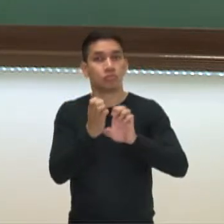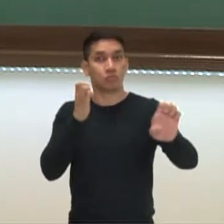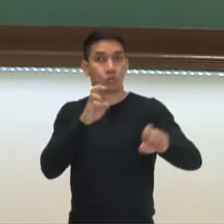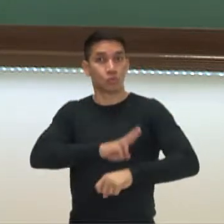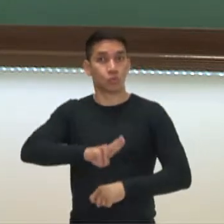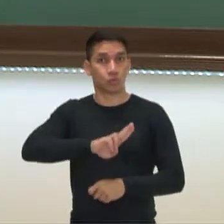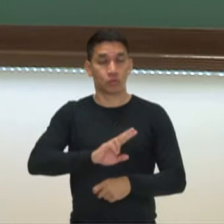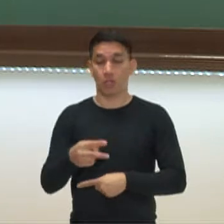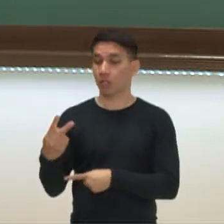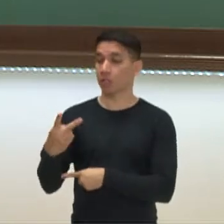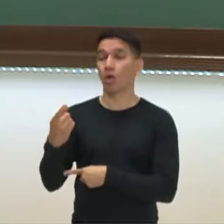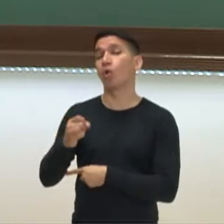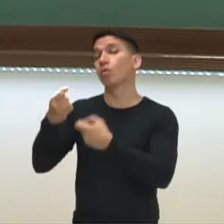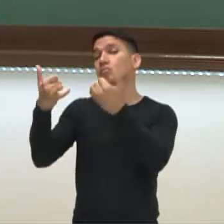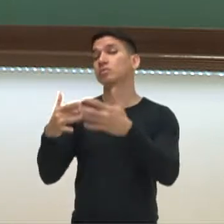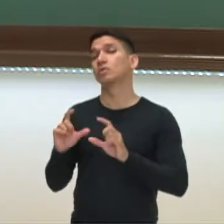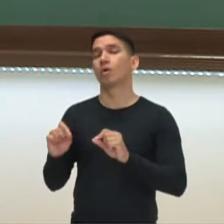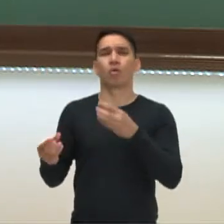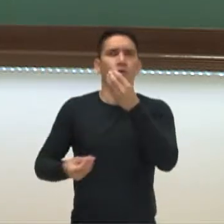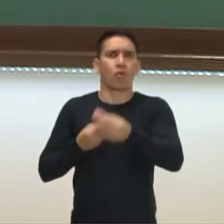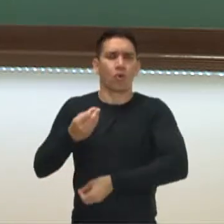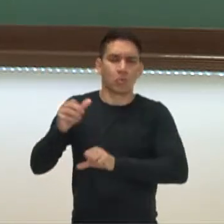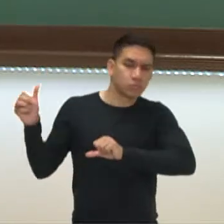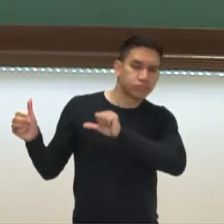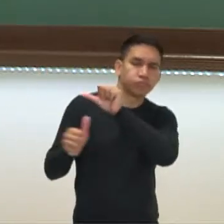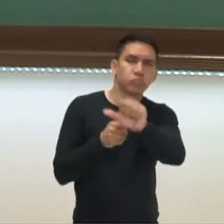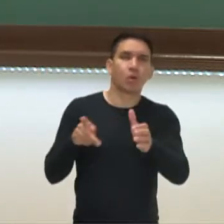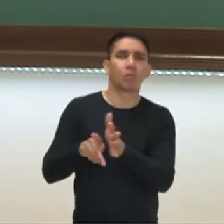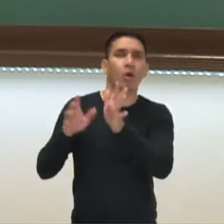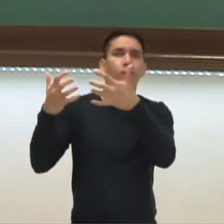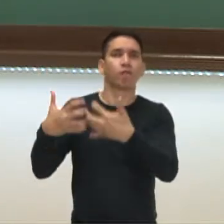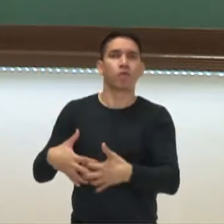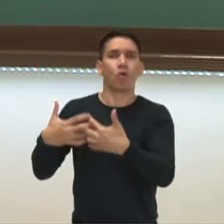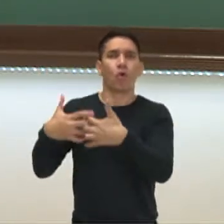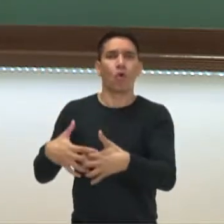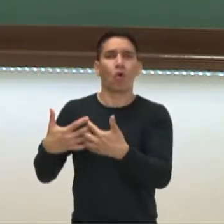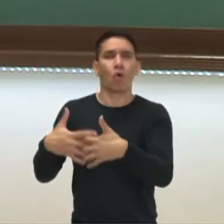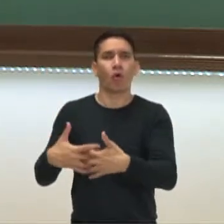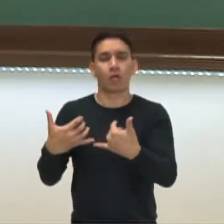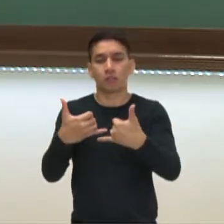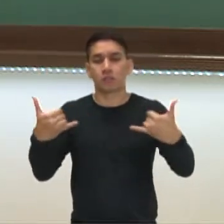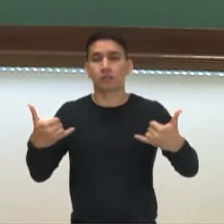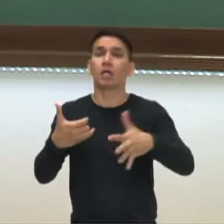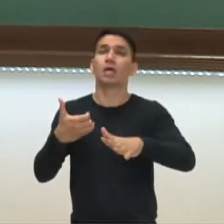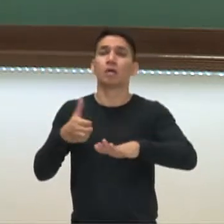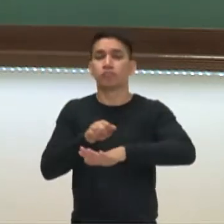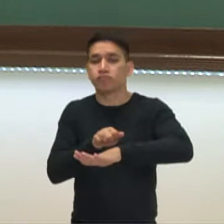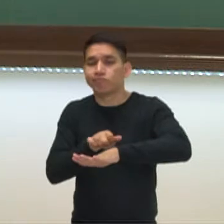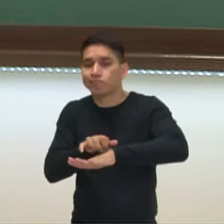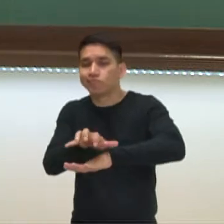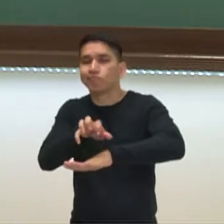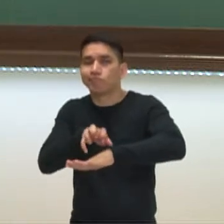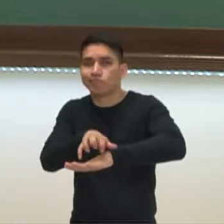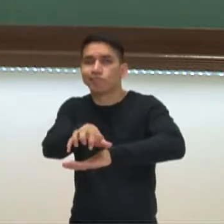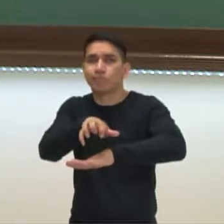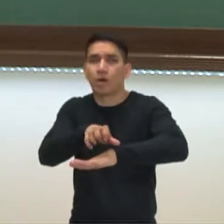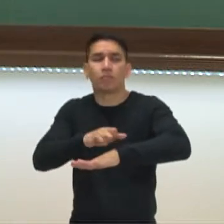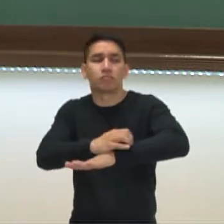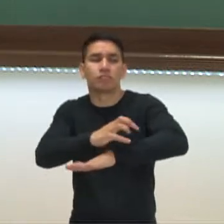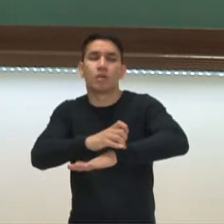segundo é como que eu posso alterar o comportamento linear da resistência ou como eu